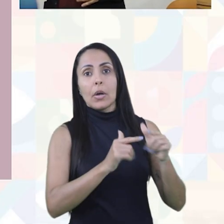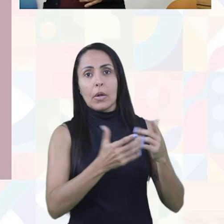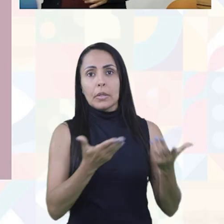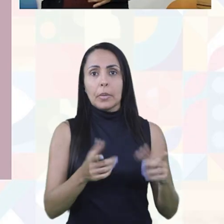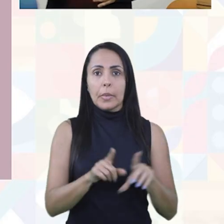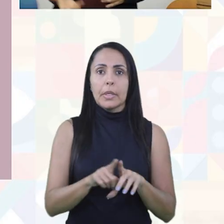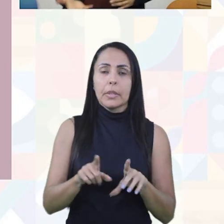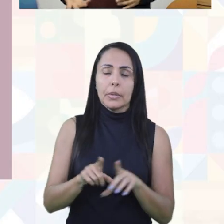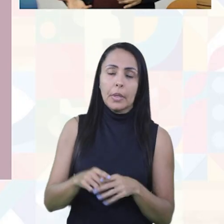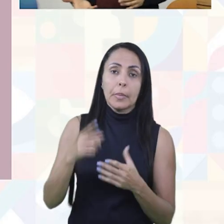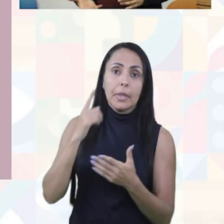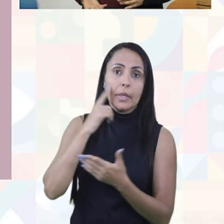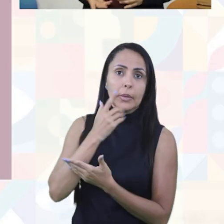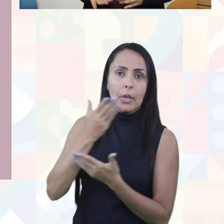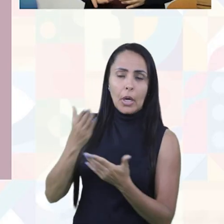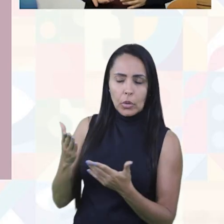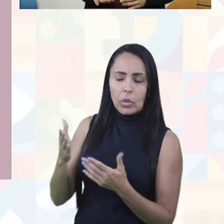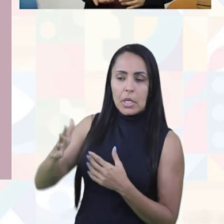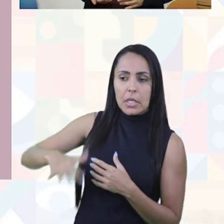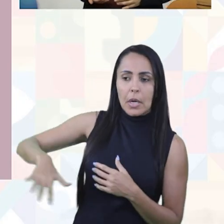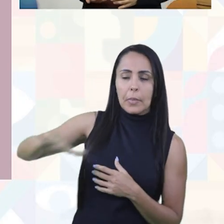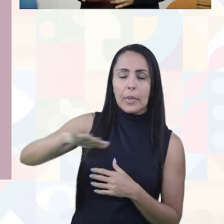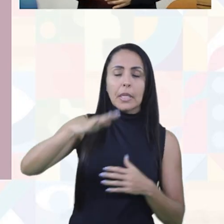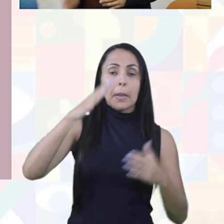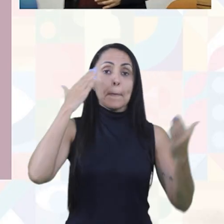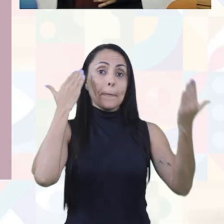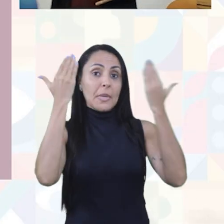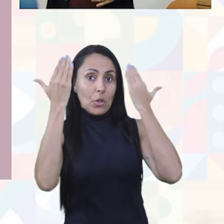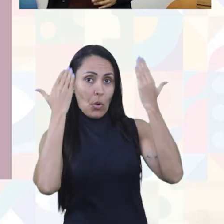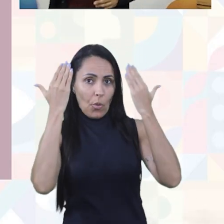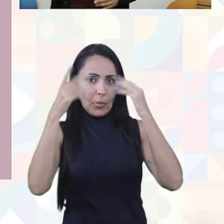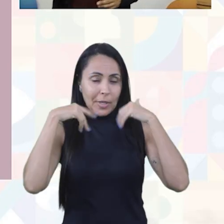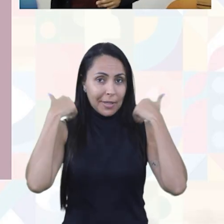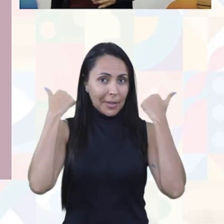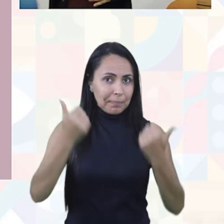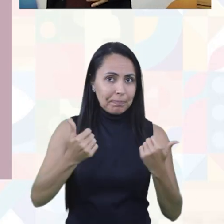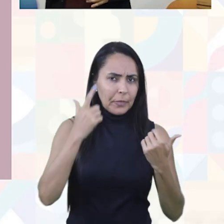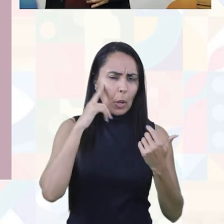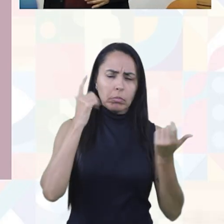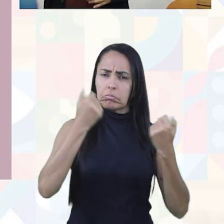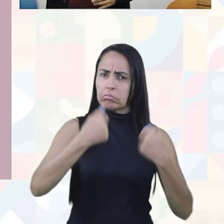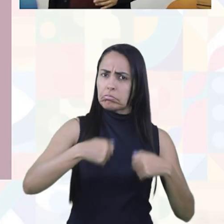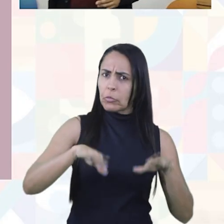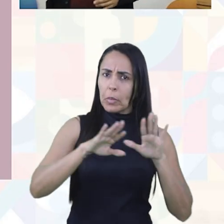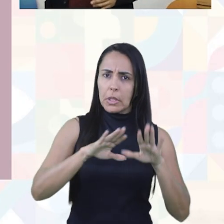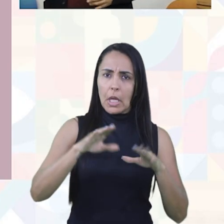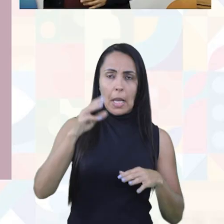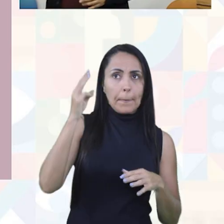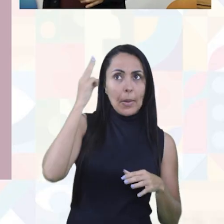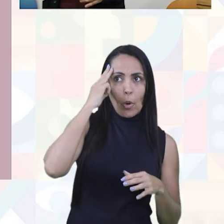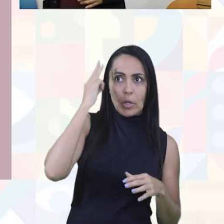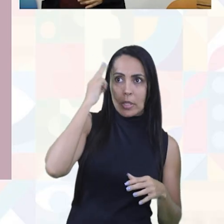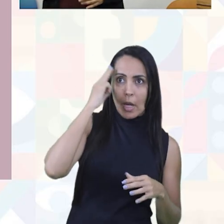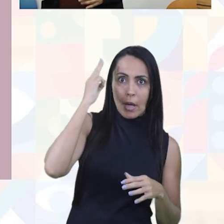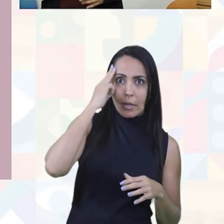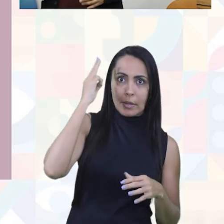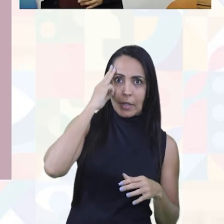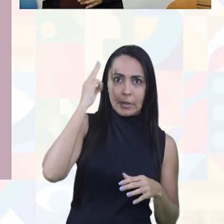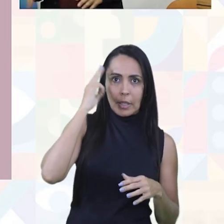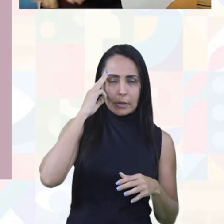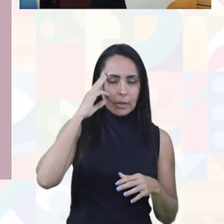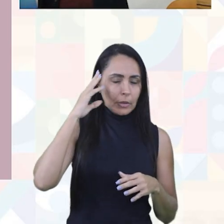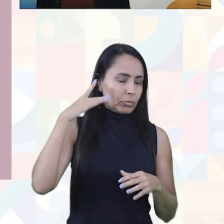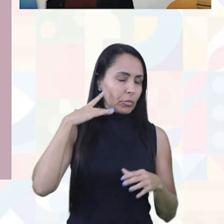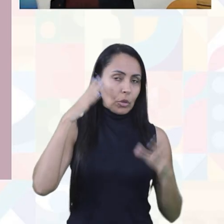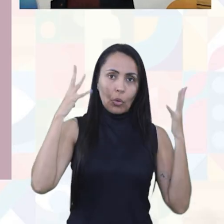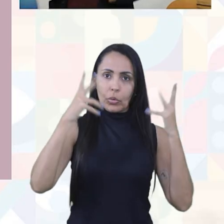integridade física e também a nossa integridade psicológica, tá? Não precisa estar decorando todas as normas regulamentadoras,